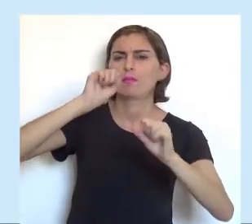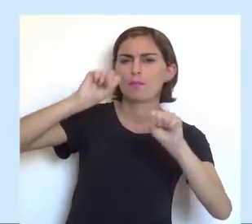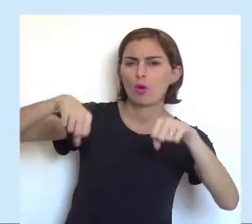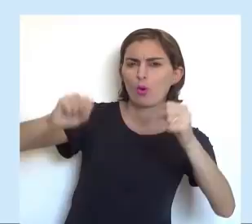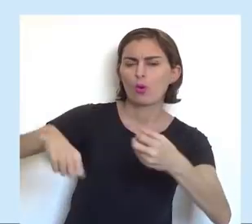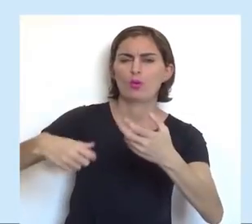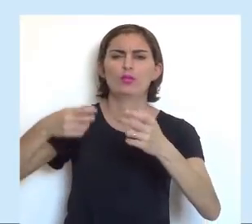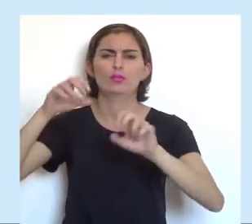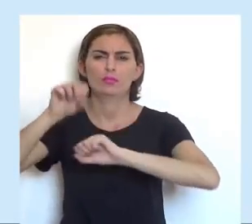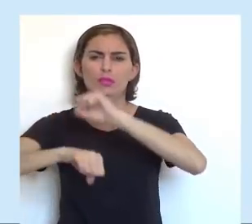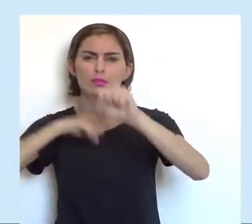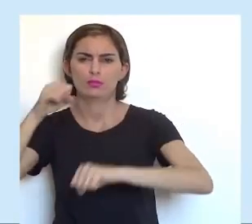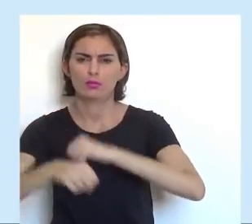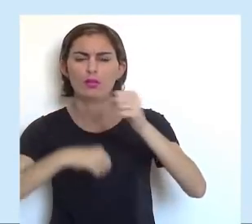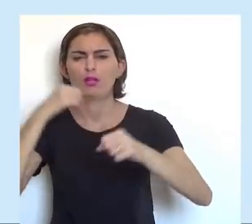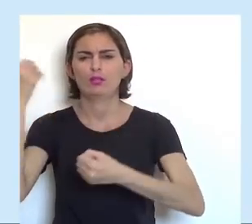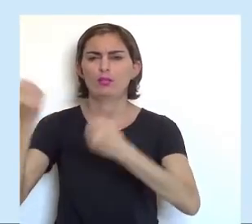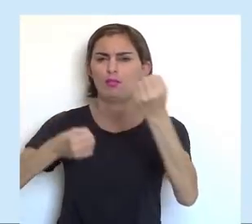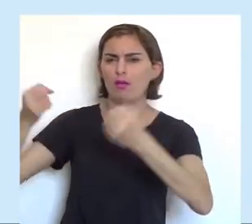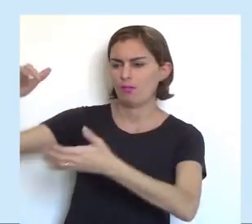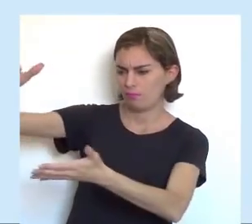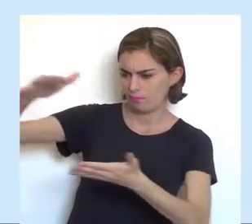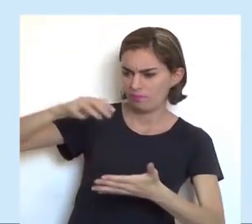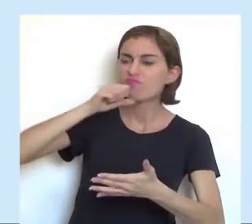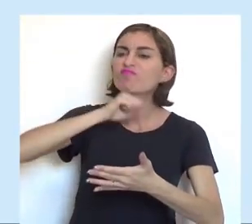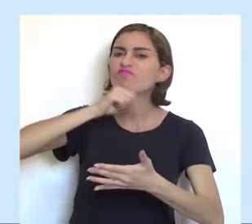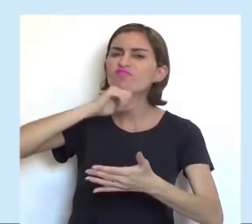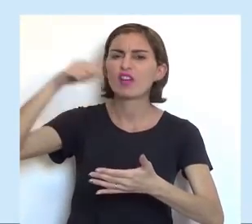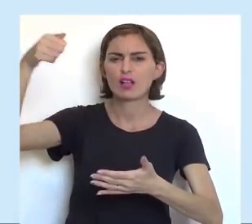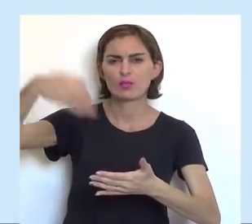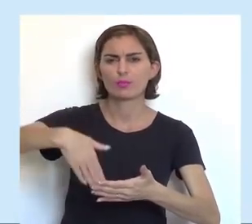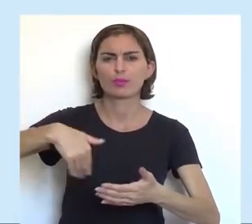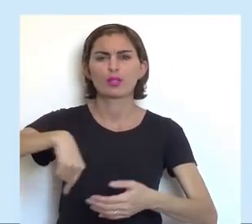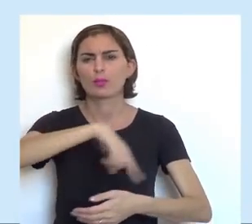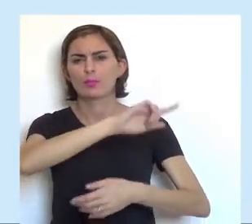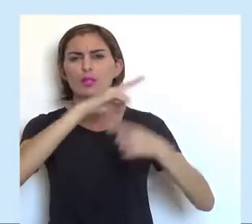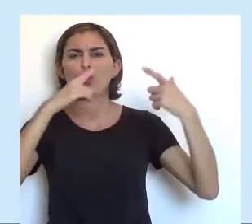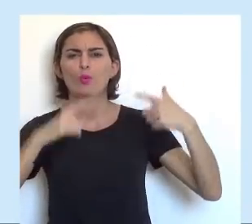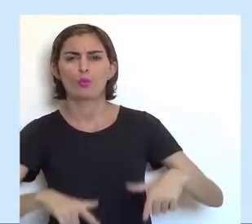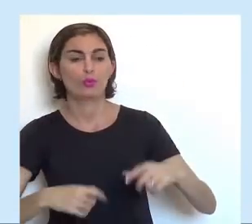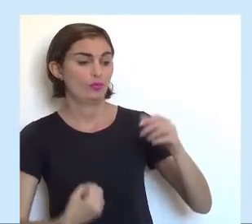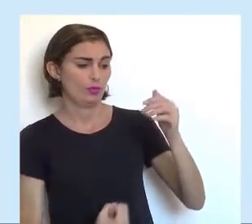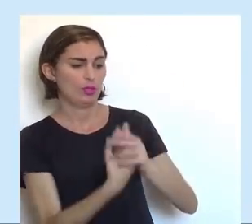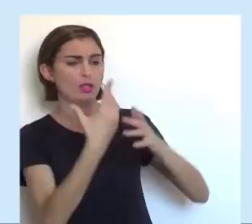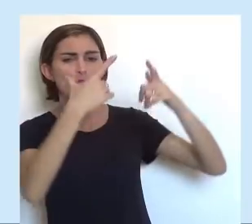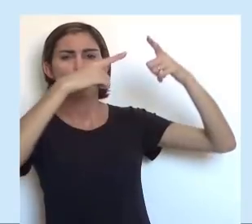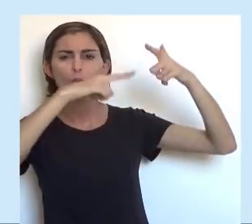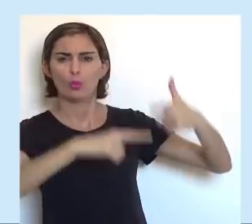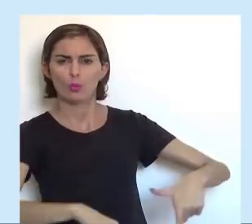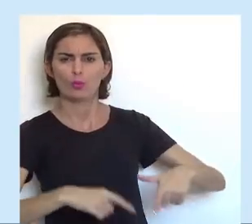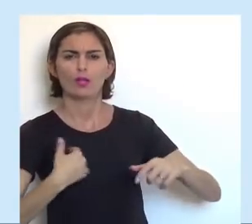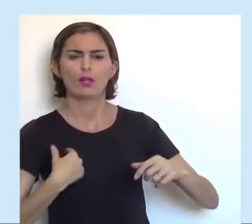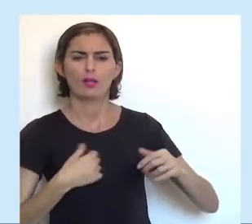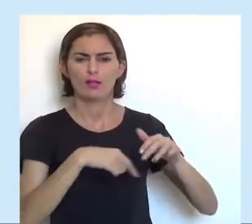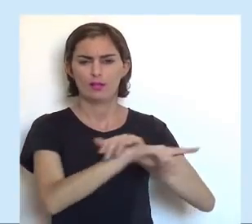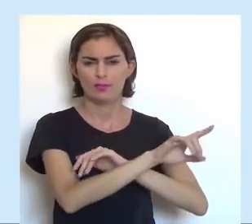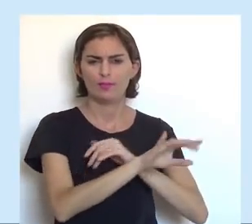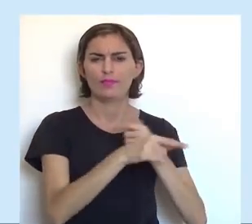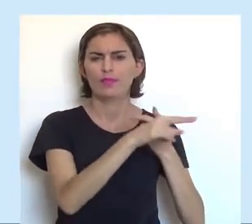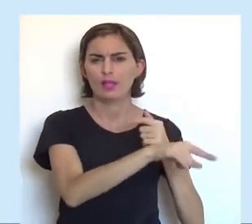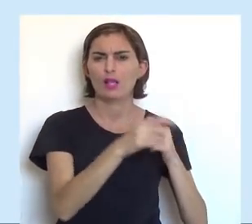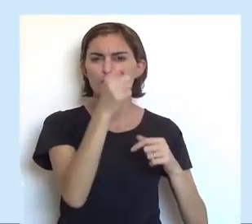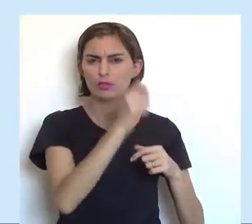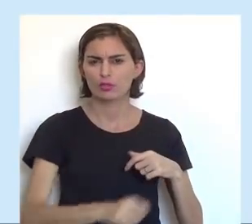moto, bicicleta, caminhão, ônibus, e esse pneu velho, inservível, ia para onde? Então foi criada a autarquia chamada